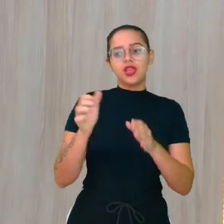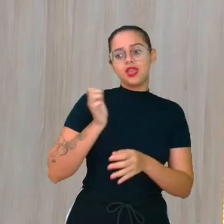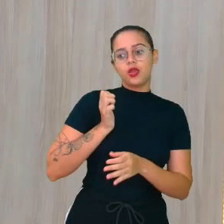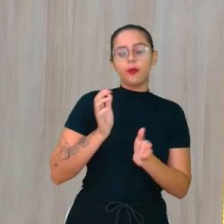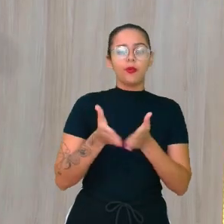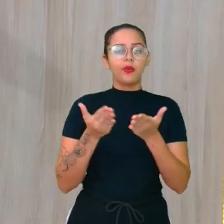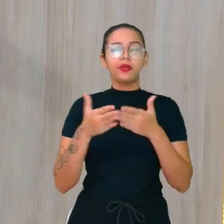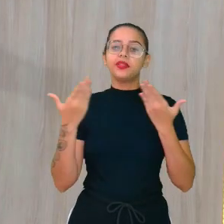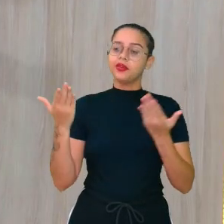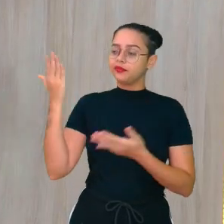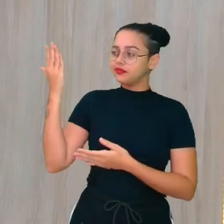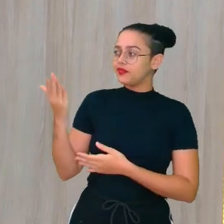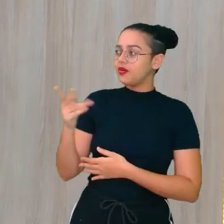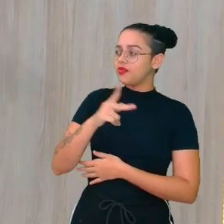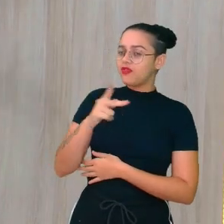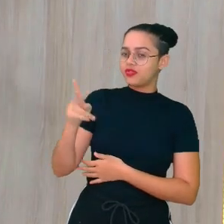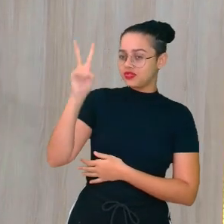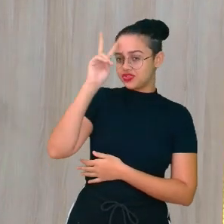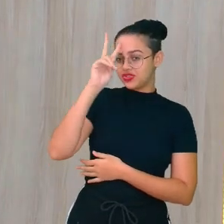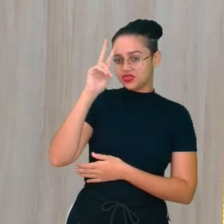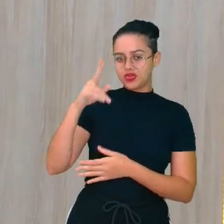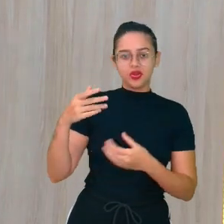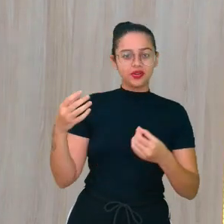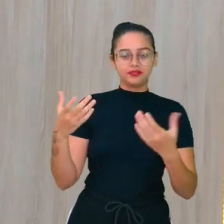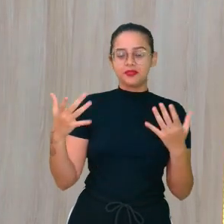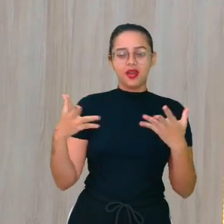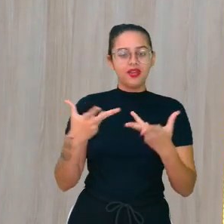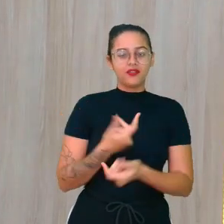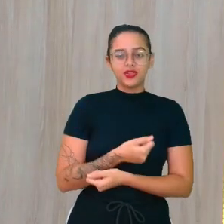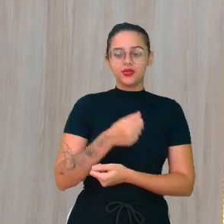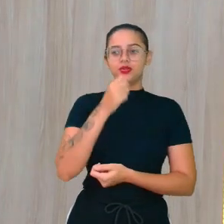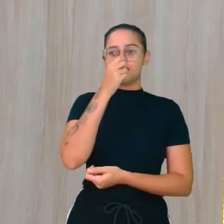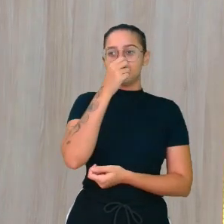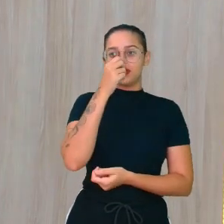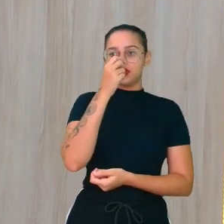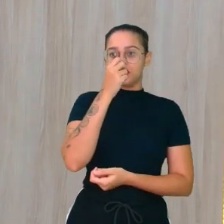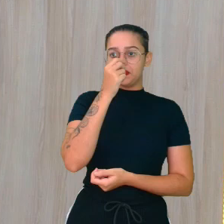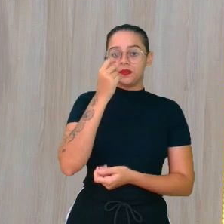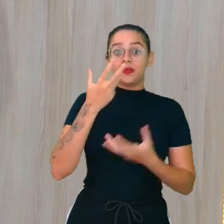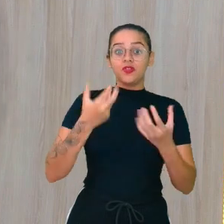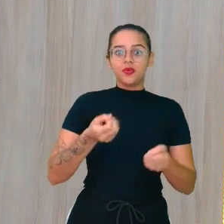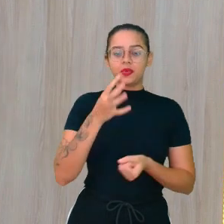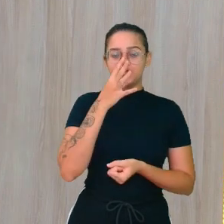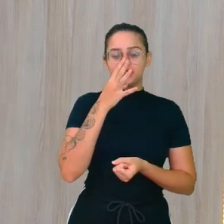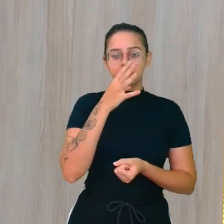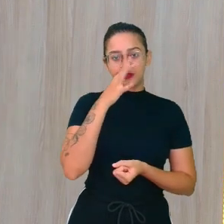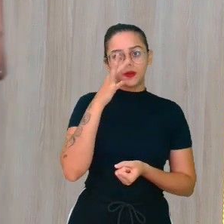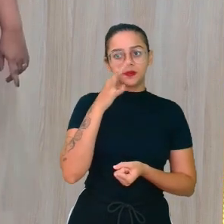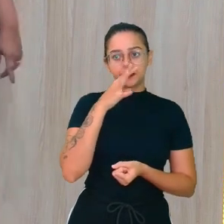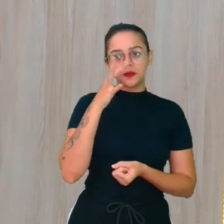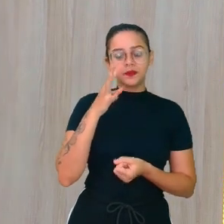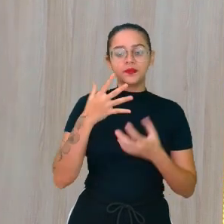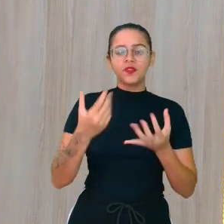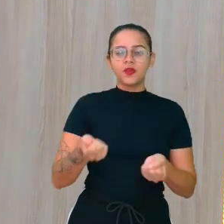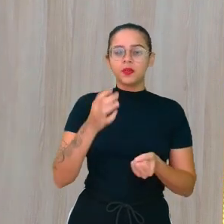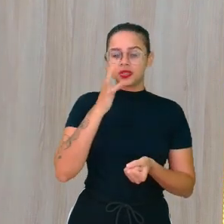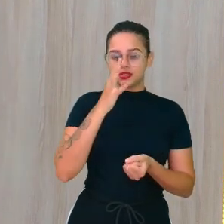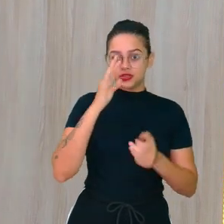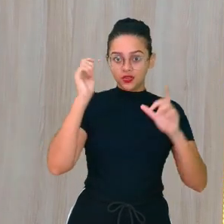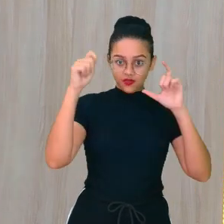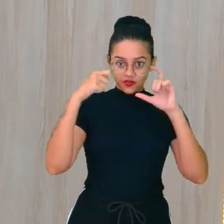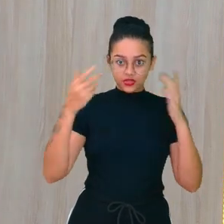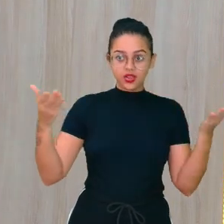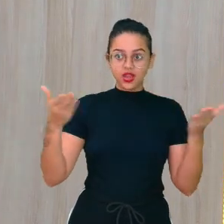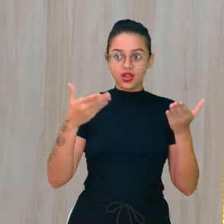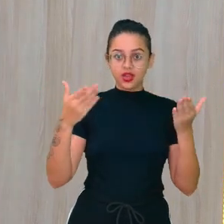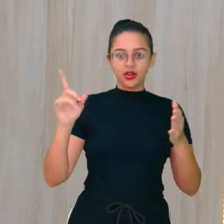ter uma professora de história ao lado é maravilhoso, né, gente? Então, vamos lá. A professora Yolanda falou do vídeo, a gente vai assistir ao vídeo agora.